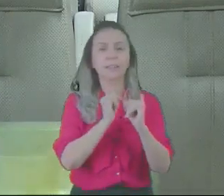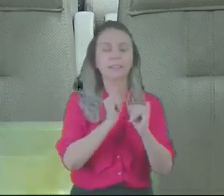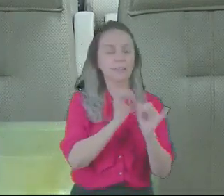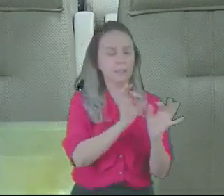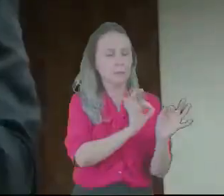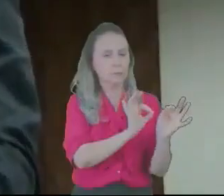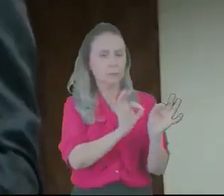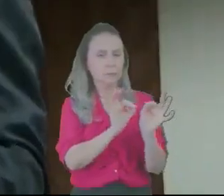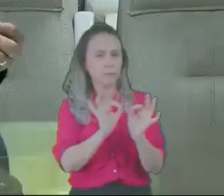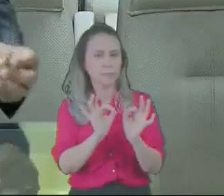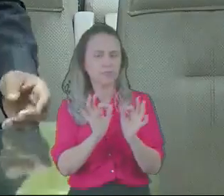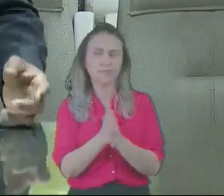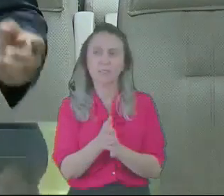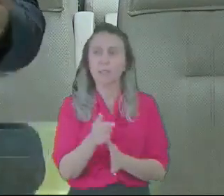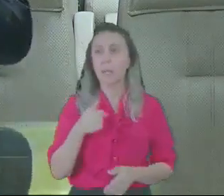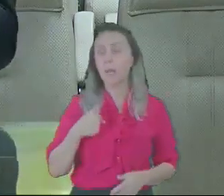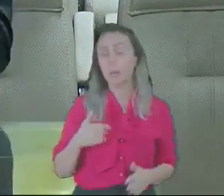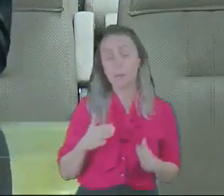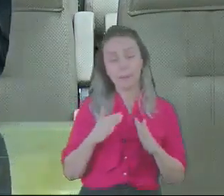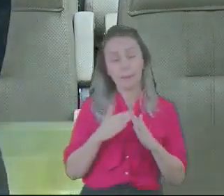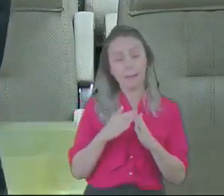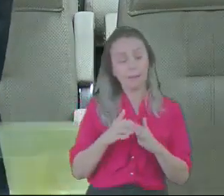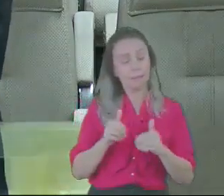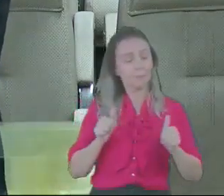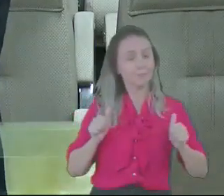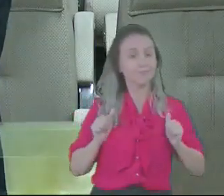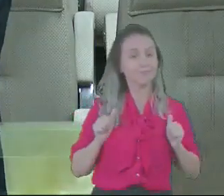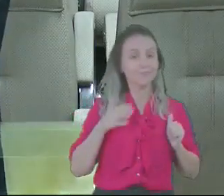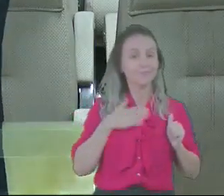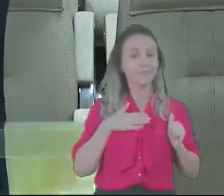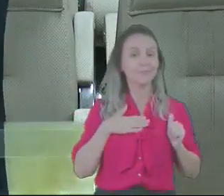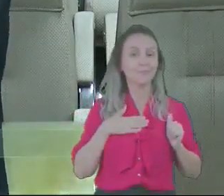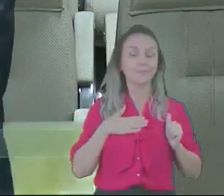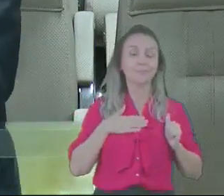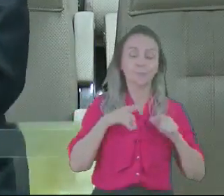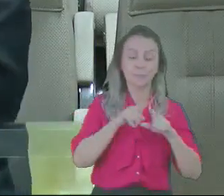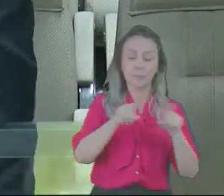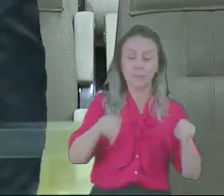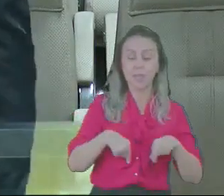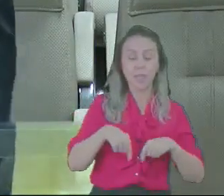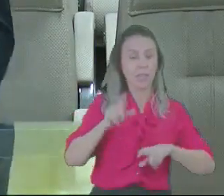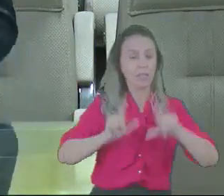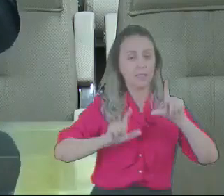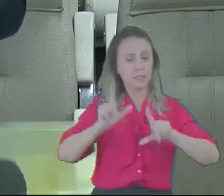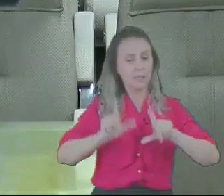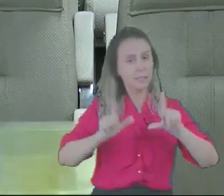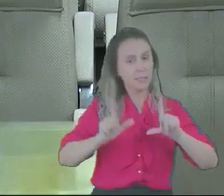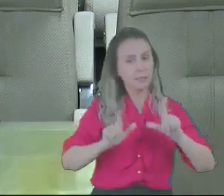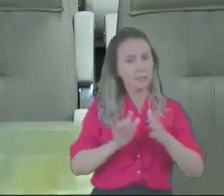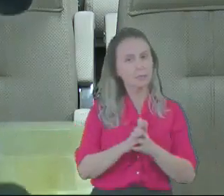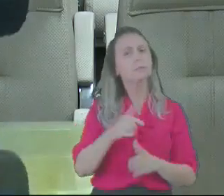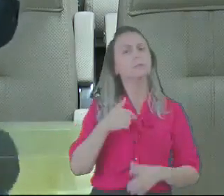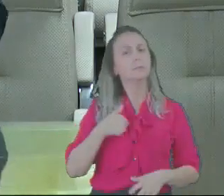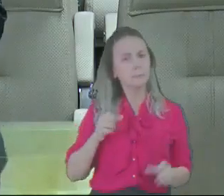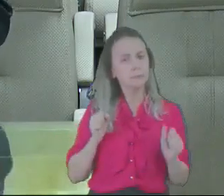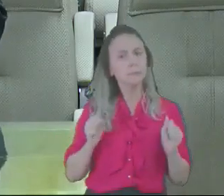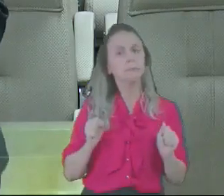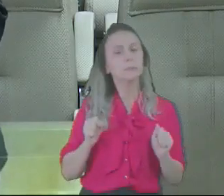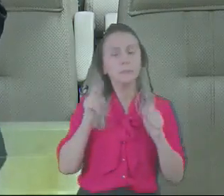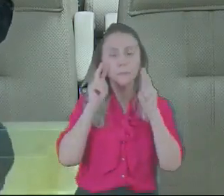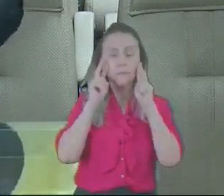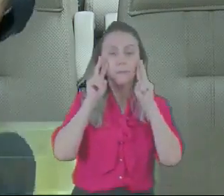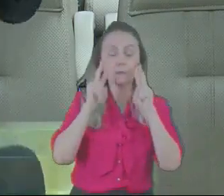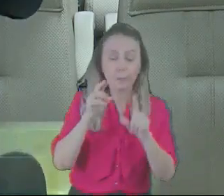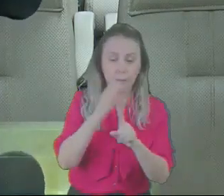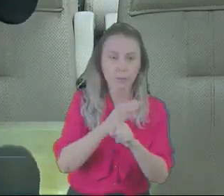muita gente eu tô em casa eu tô no meu sofá eu tô na minha sala e eu posso muito bem assistir o culto de